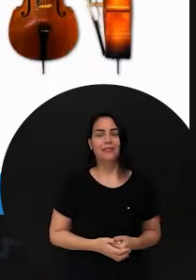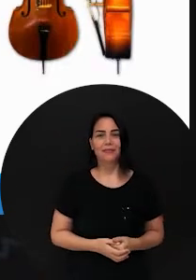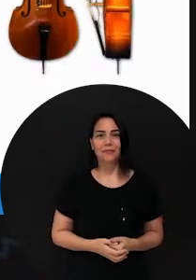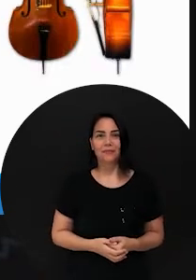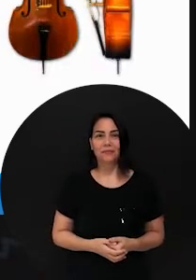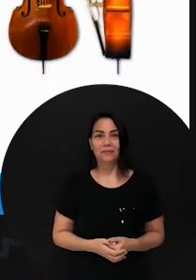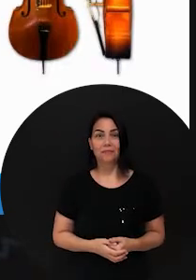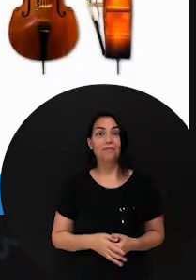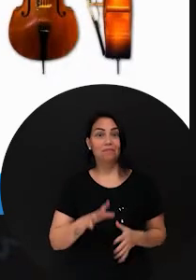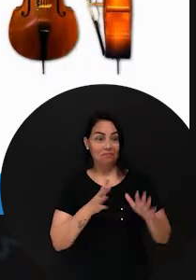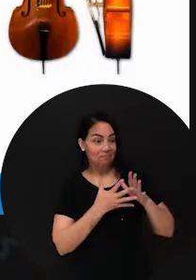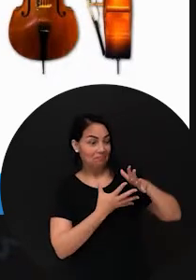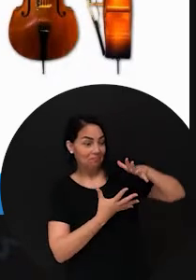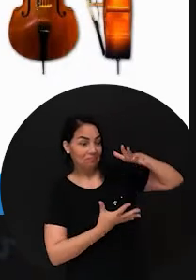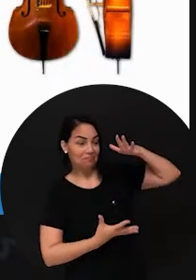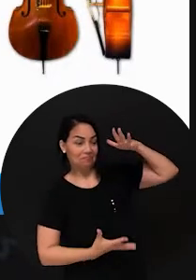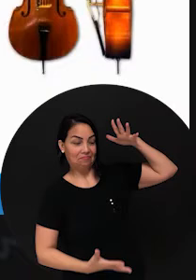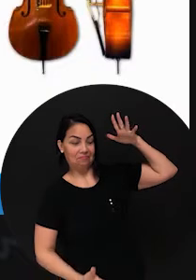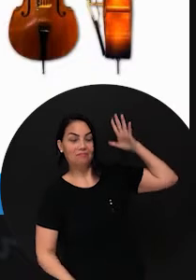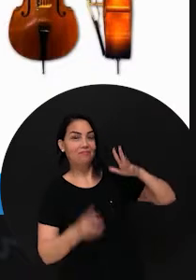Isso aí, é bem grandão, né?